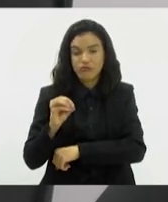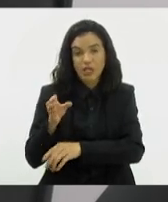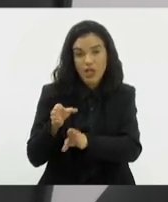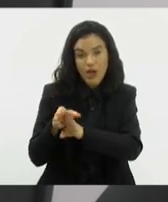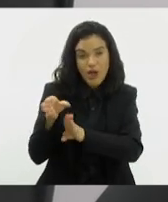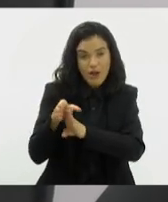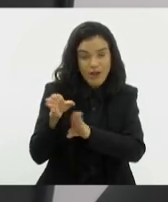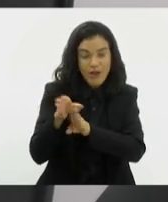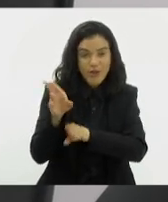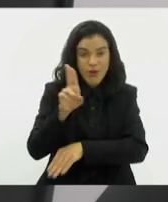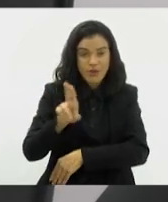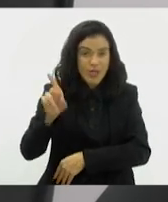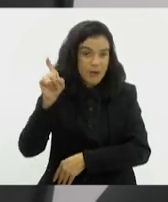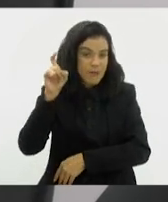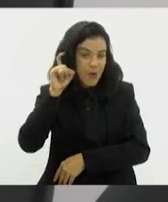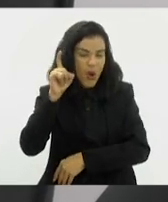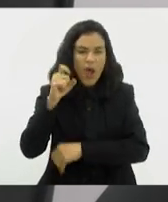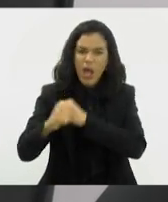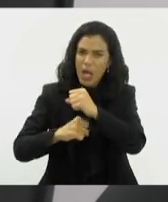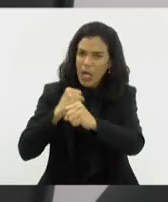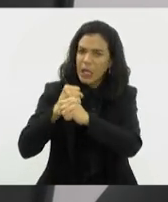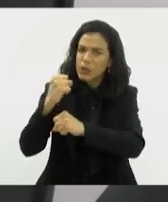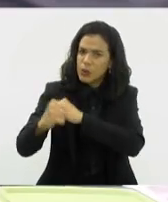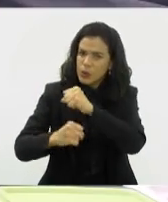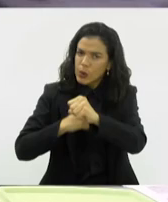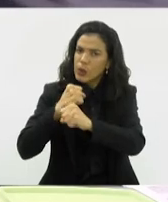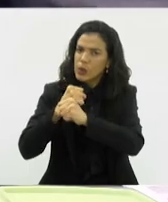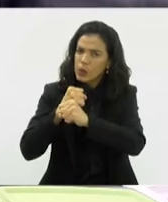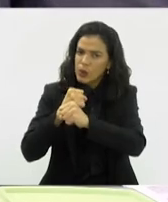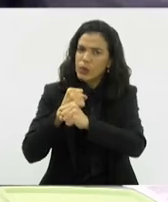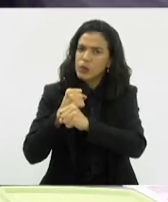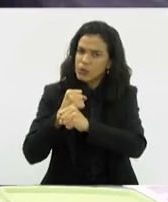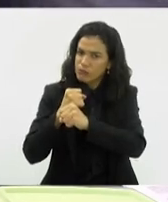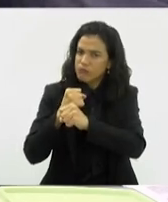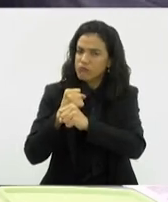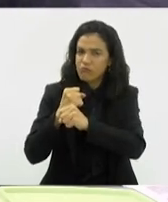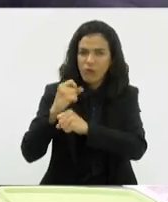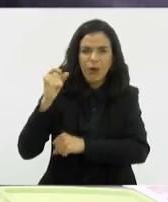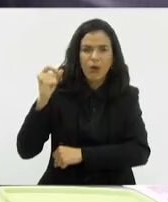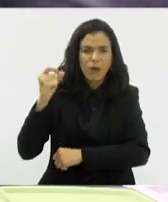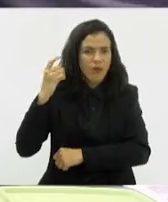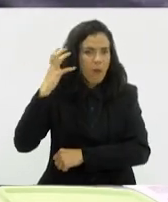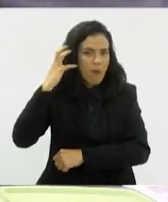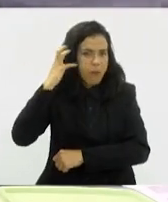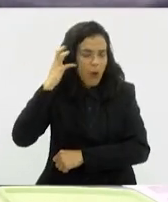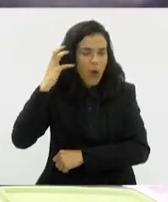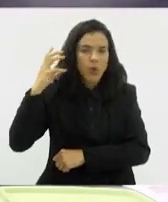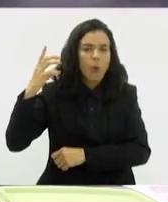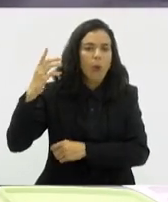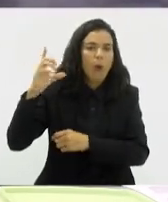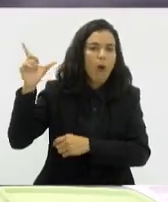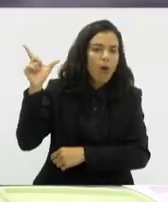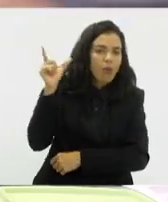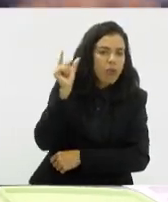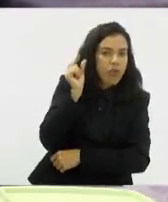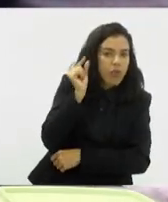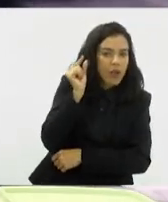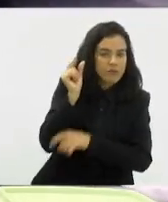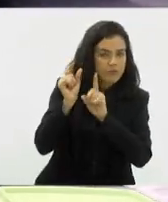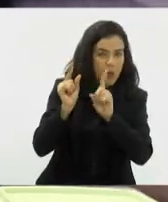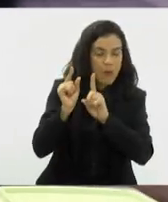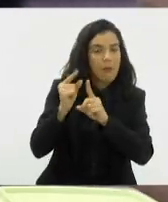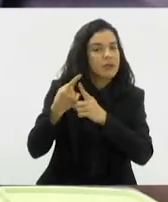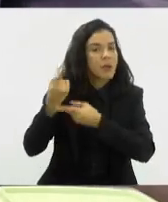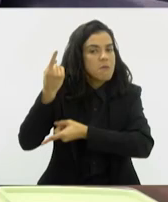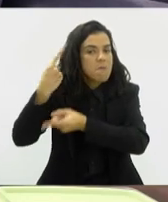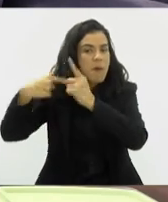aparelho auditivo. Eu vou todo ano, recomendando... não aumenta. Eu vou todo ano, faço essa medição, não aumenta. Está lá, mas eu também não recupero.